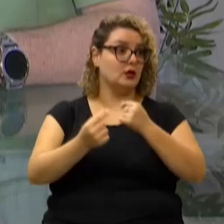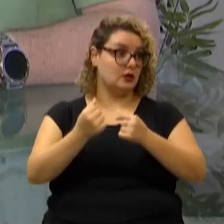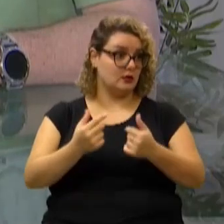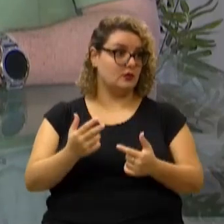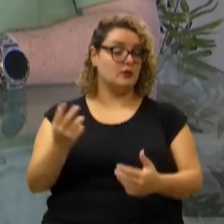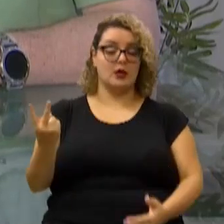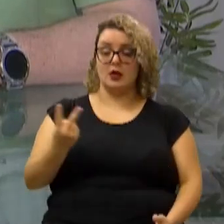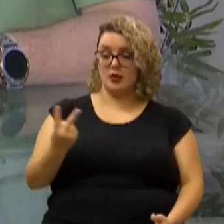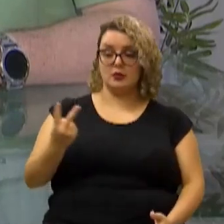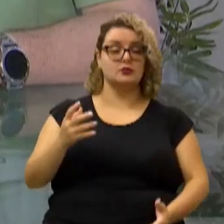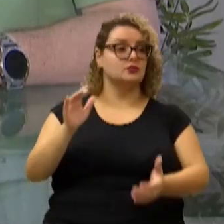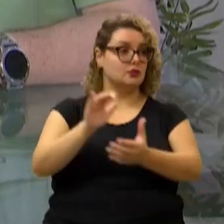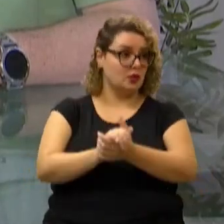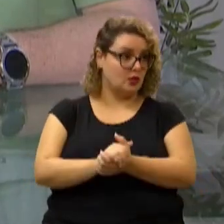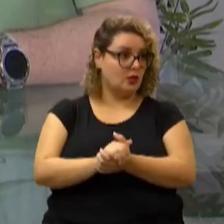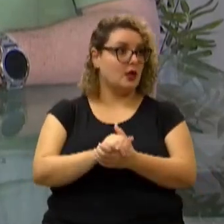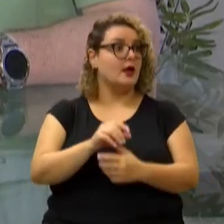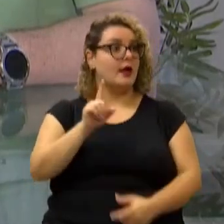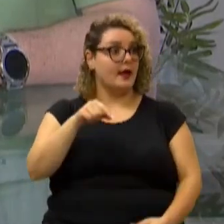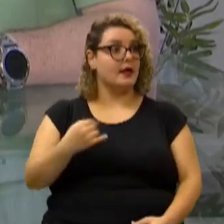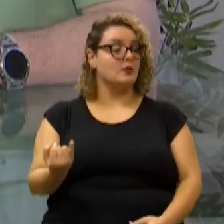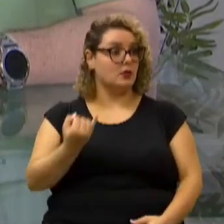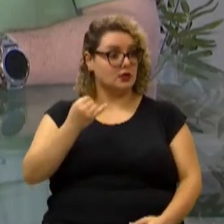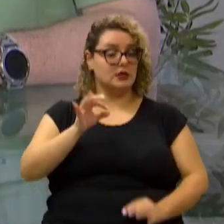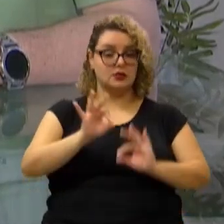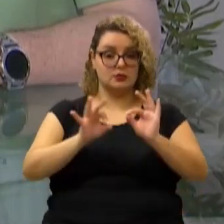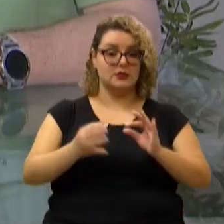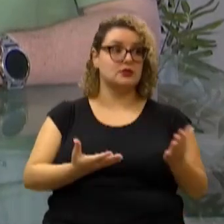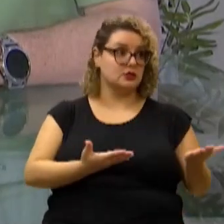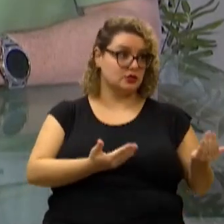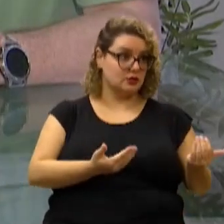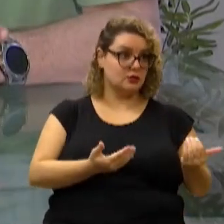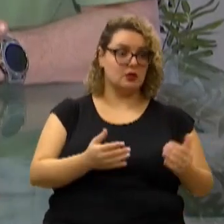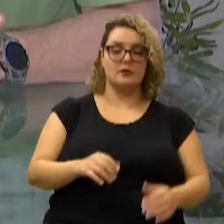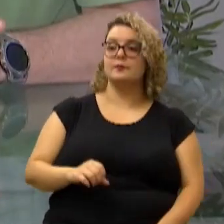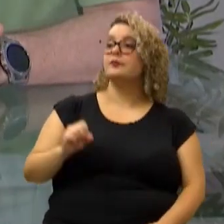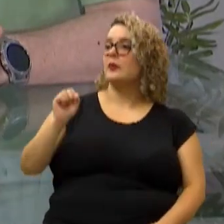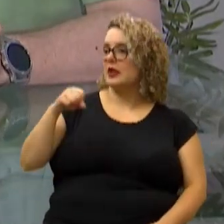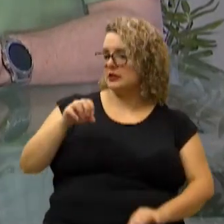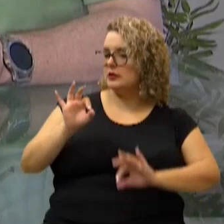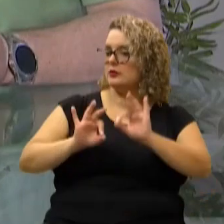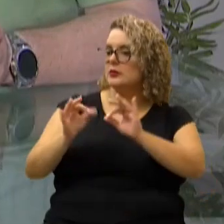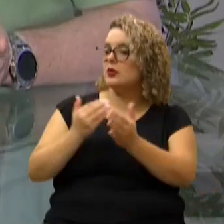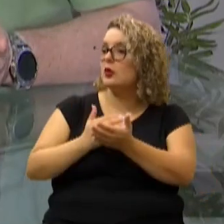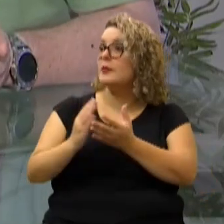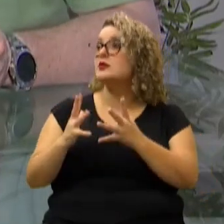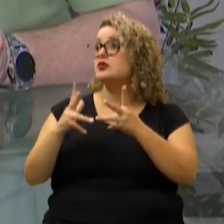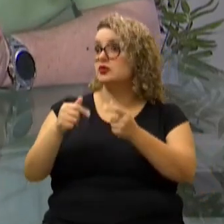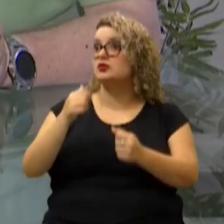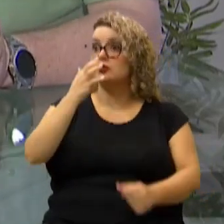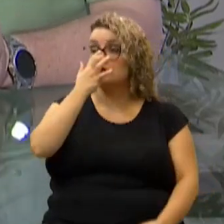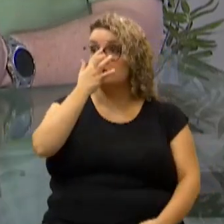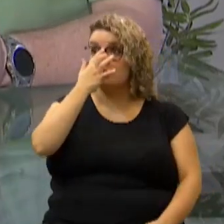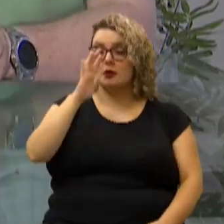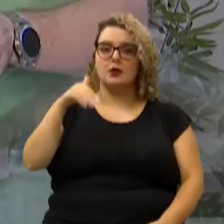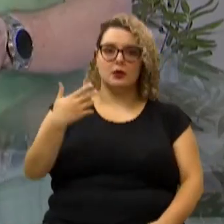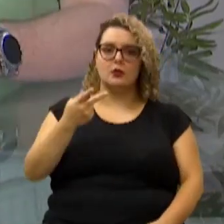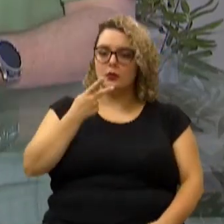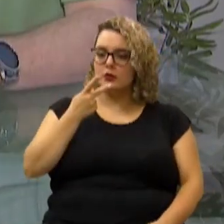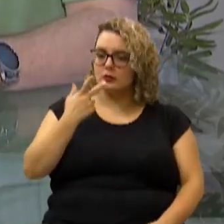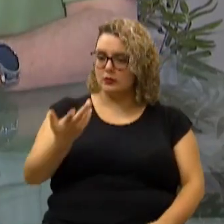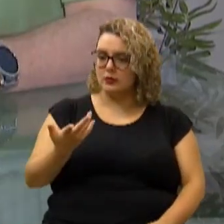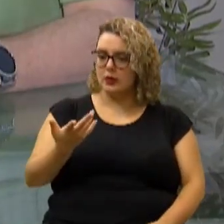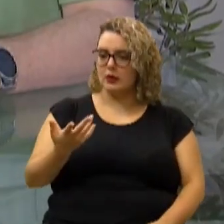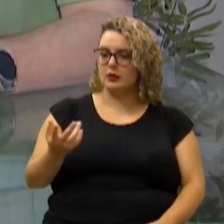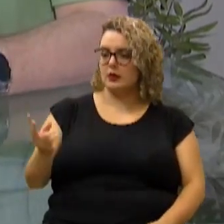organização das finanças para os casais jovens é essencial fazer um planejamento? é, o planejamento é o começo de tudo né e